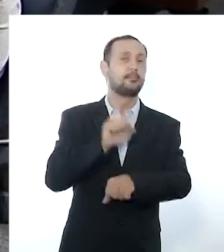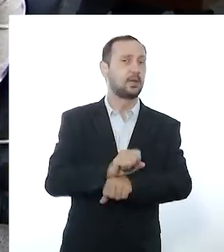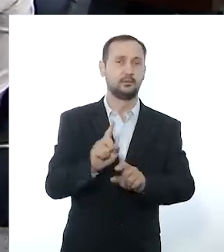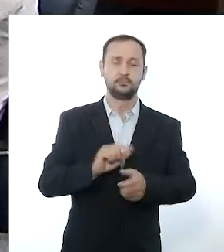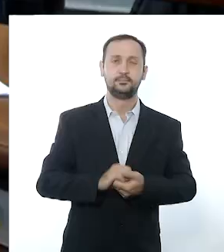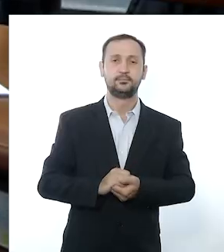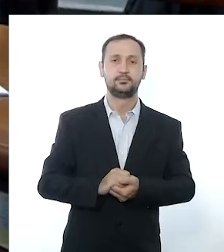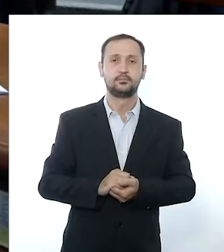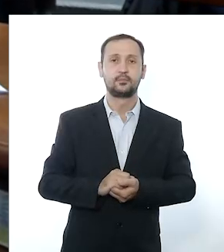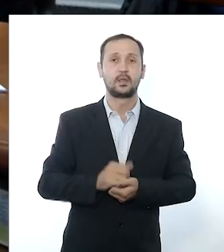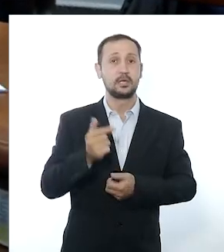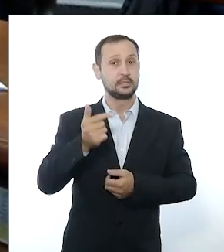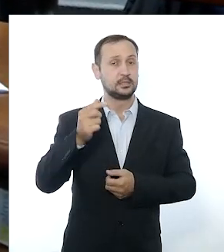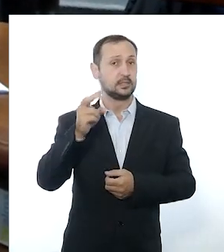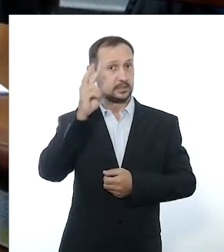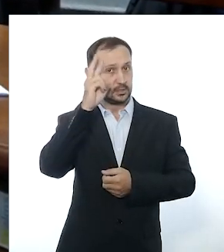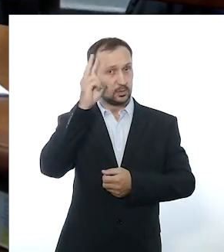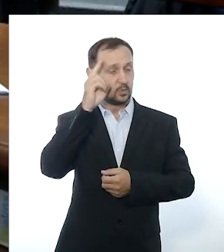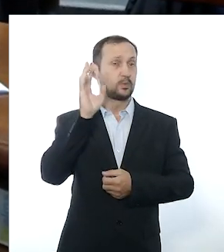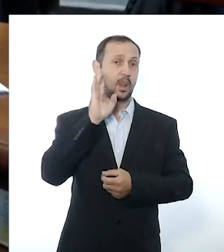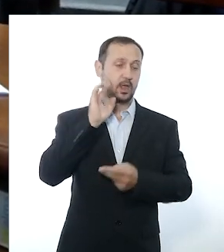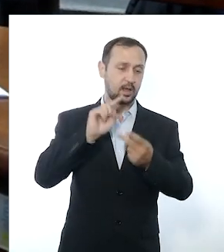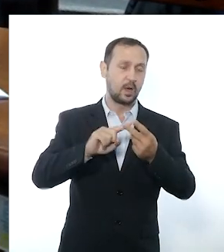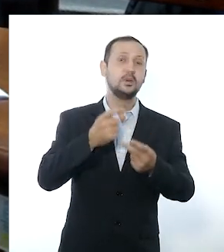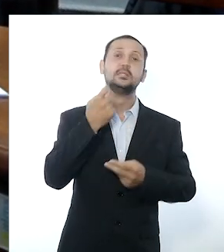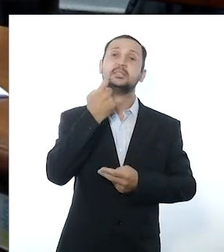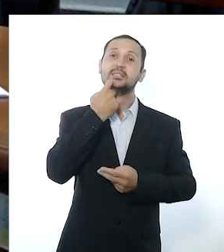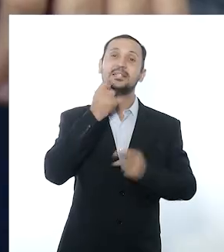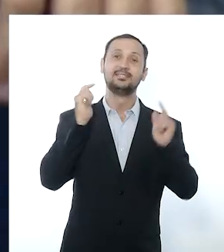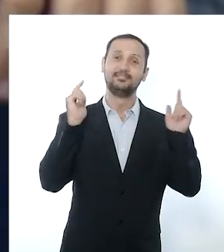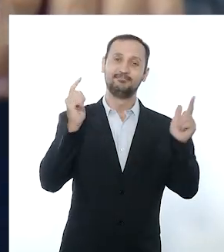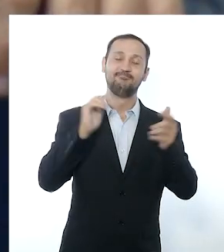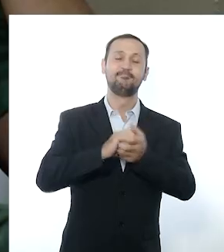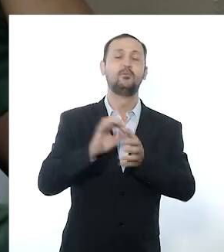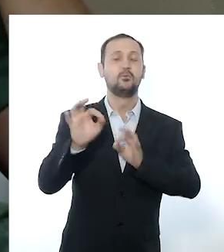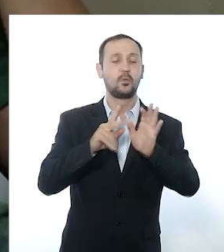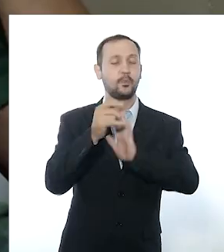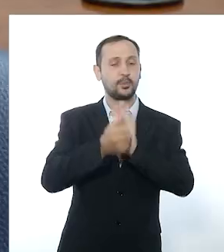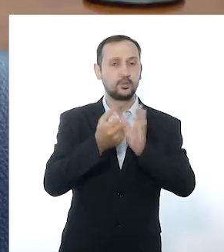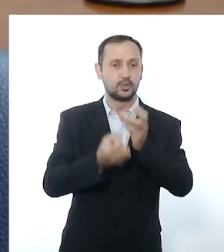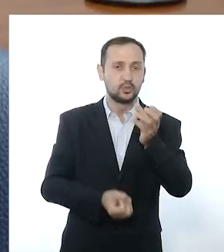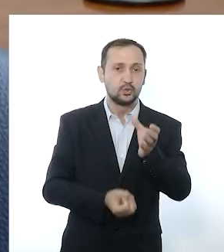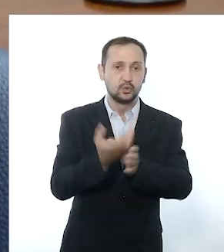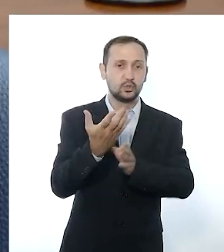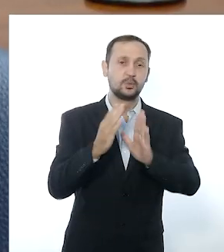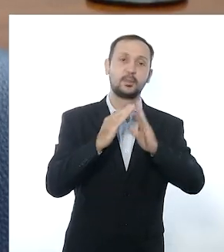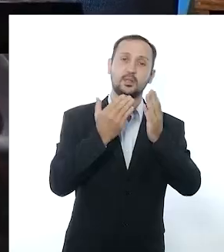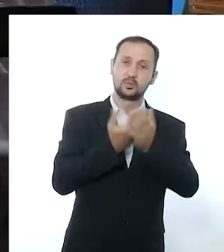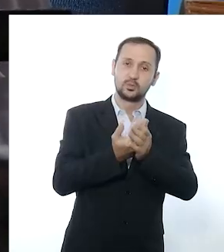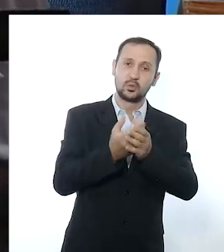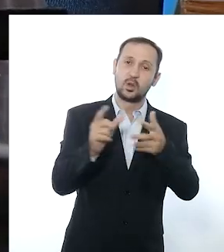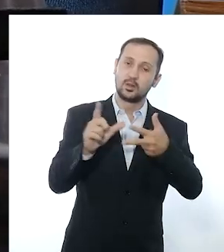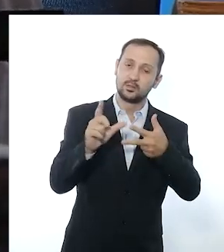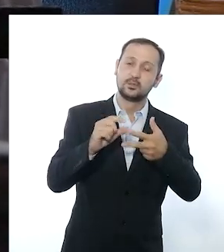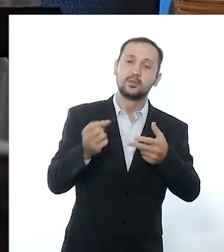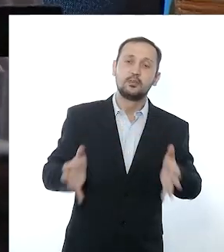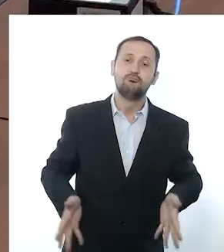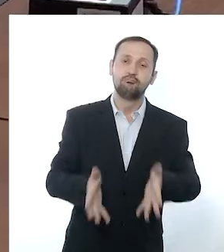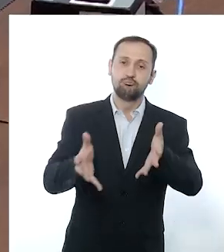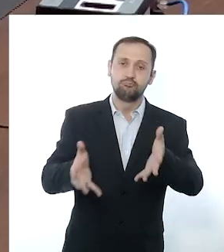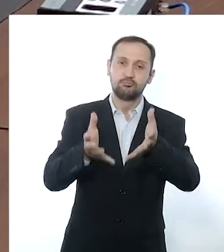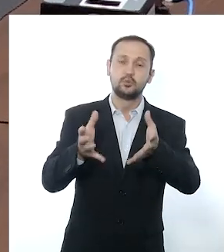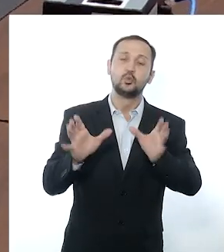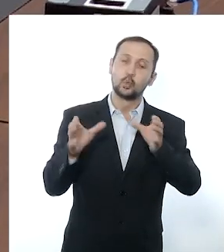Legal e o projeto Sextou são atividades implementadas pela escola, que continua investindo no Parlamento